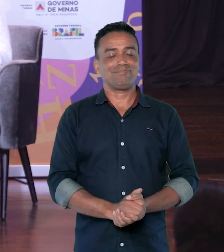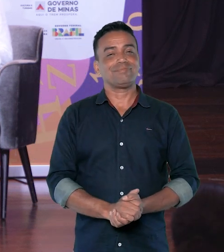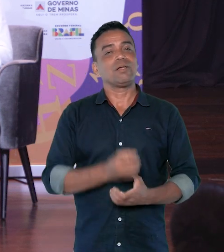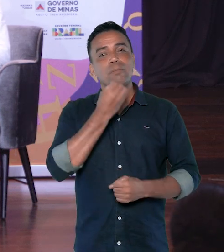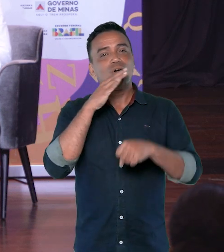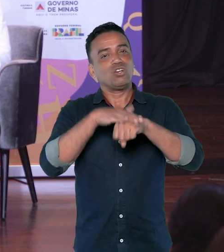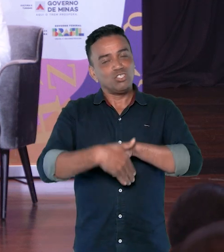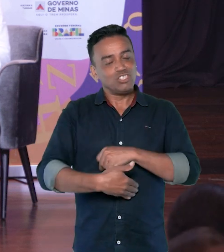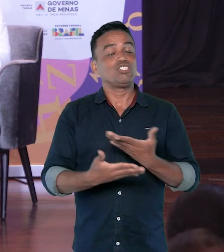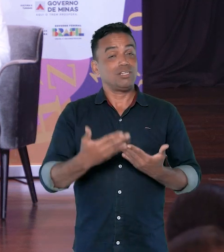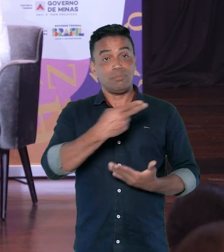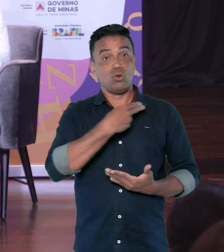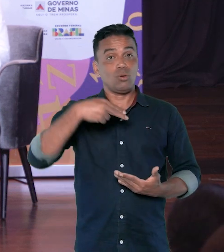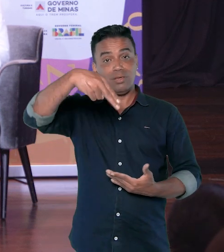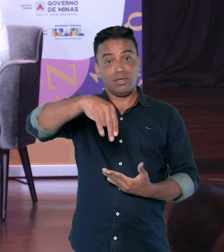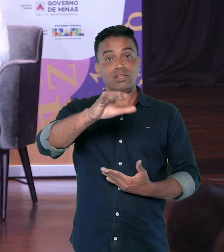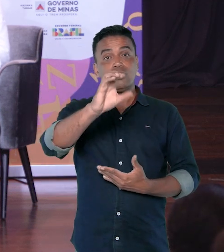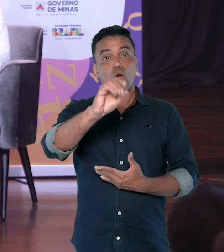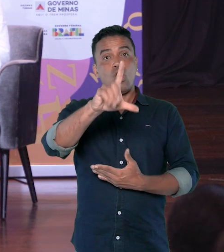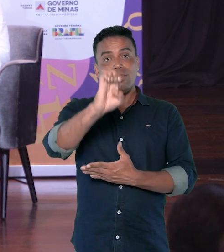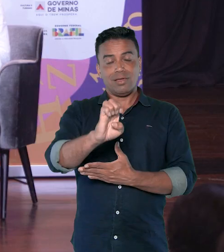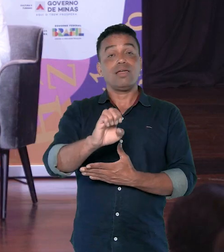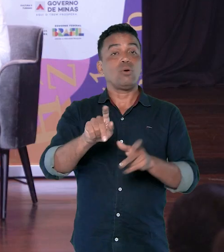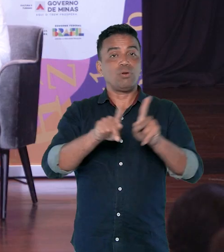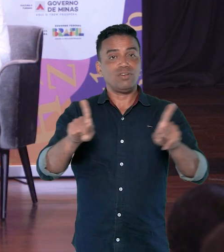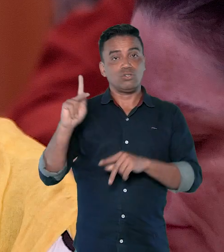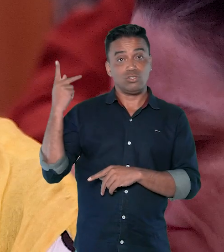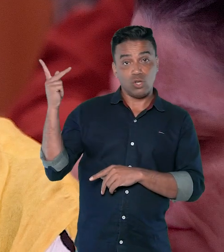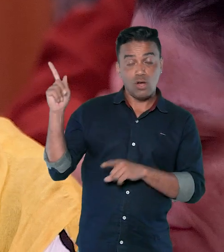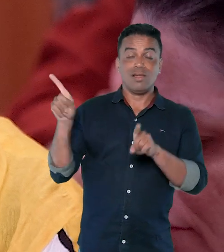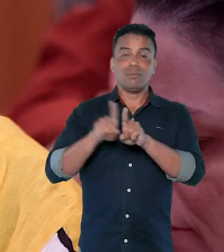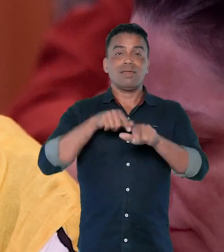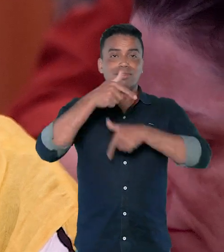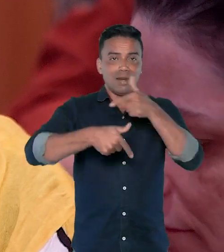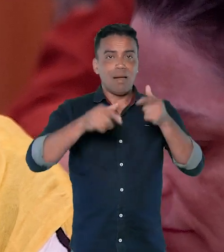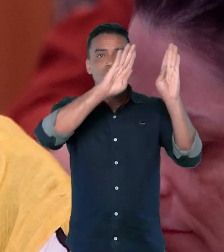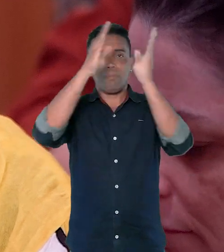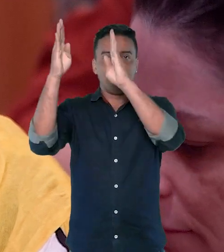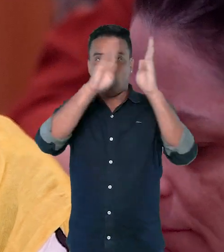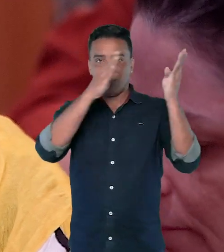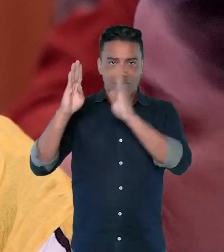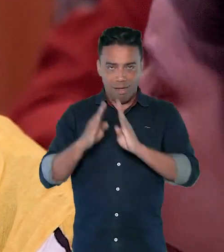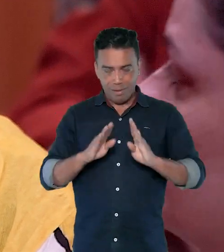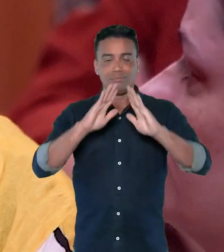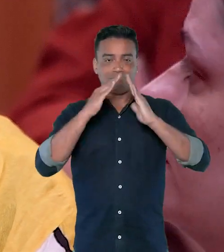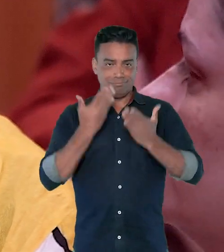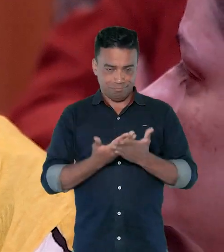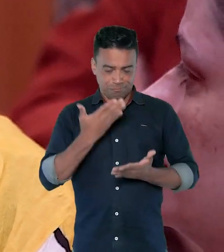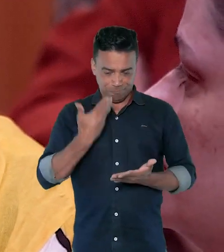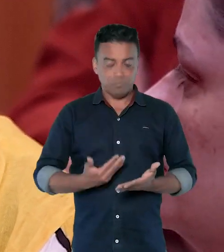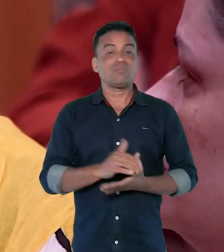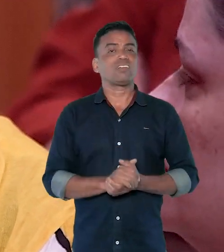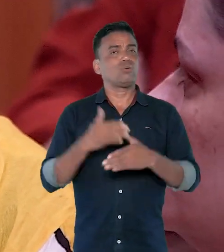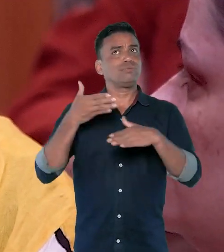Boa noite, Jefferson. Meu nome é Nicole. Eu sou professora de História e bibliotecária. E dentro